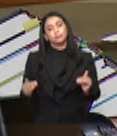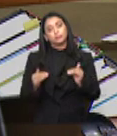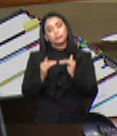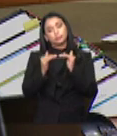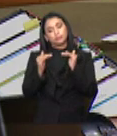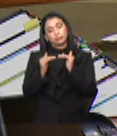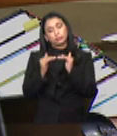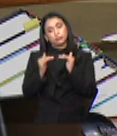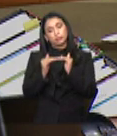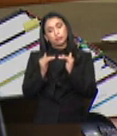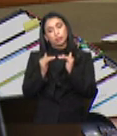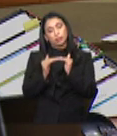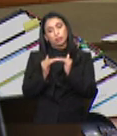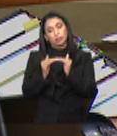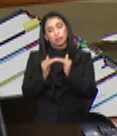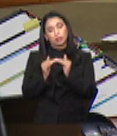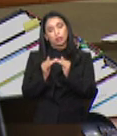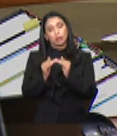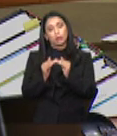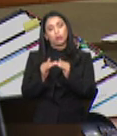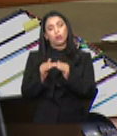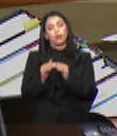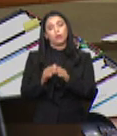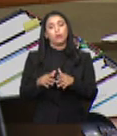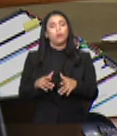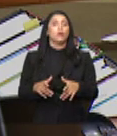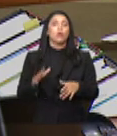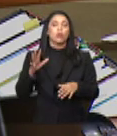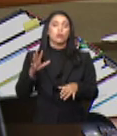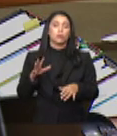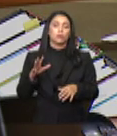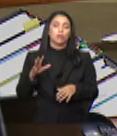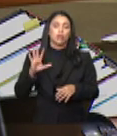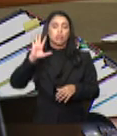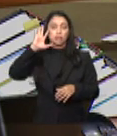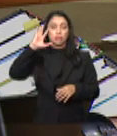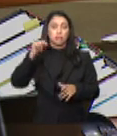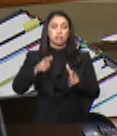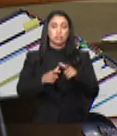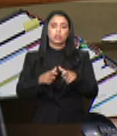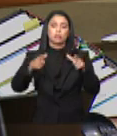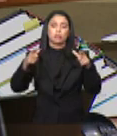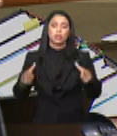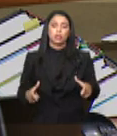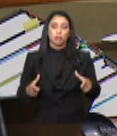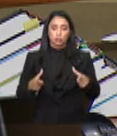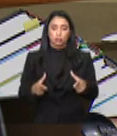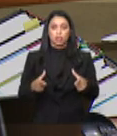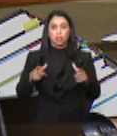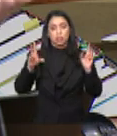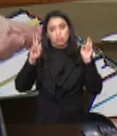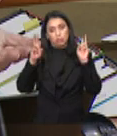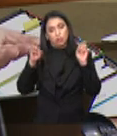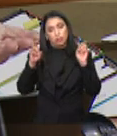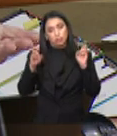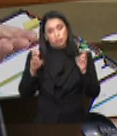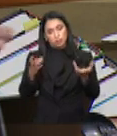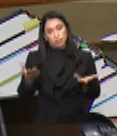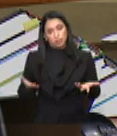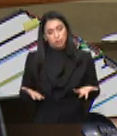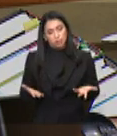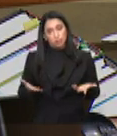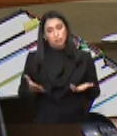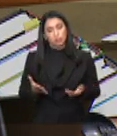com a fixação majoritária do conteúdo que foi desatado quanto ao mérito. Então, senhor presidente, era desnecessária a